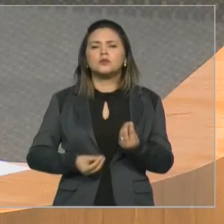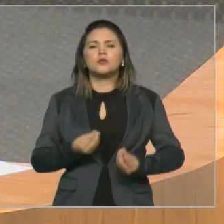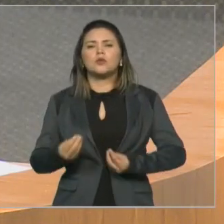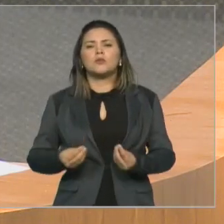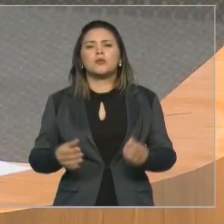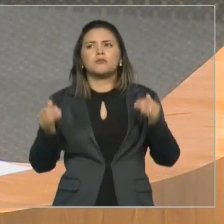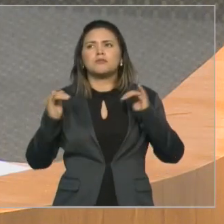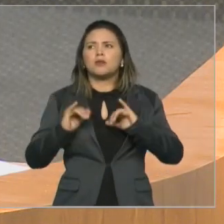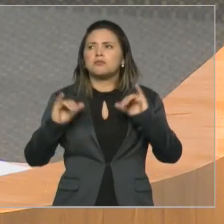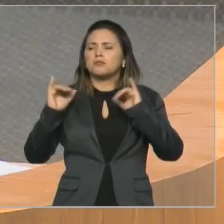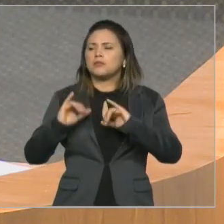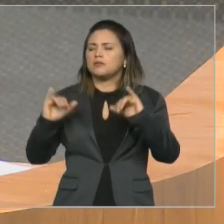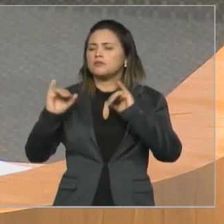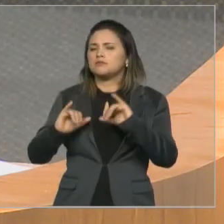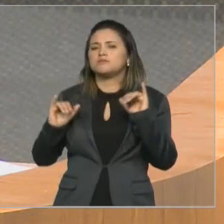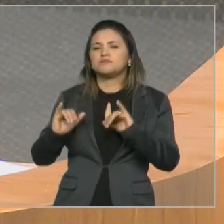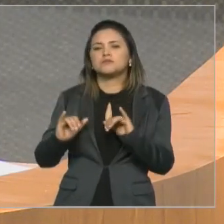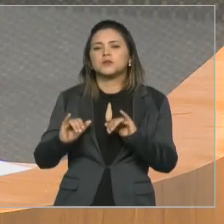governador.